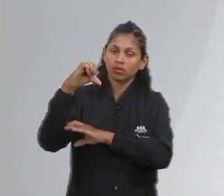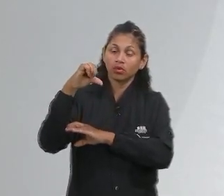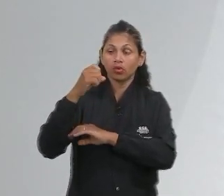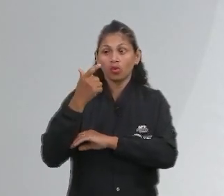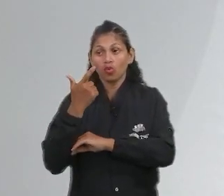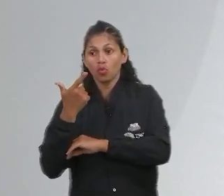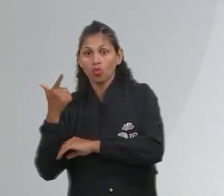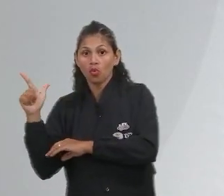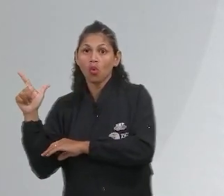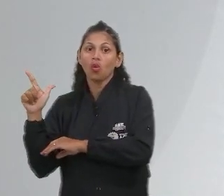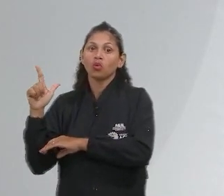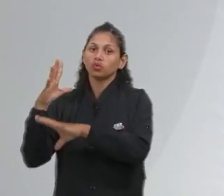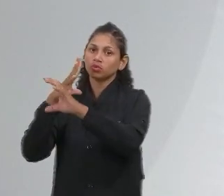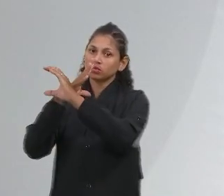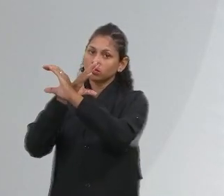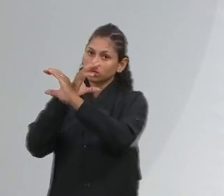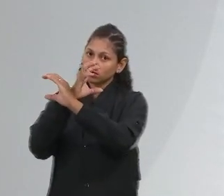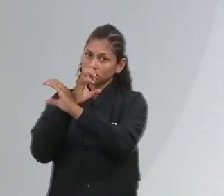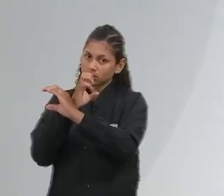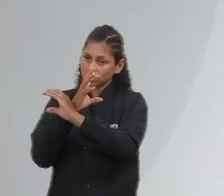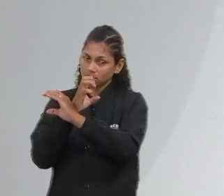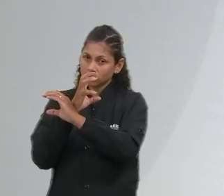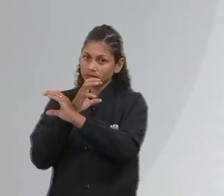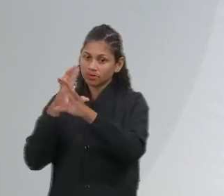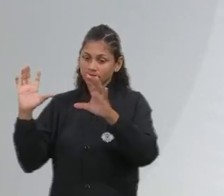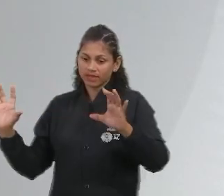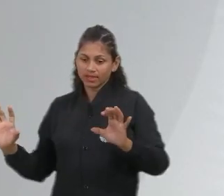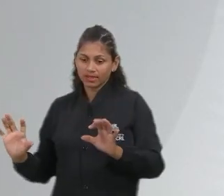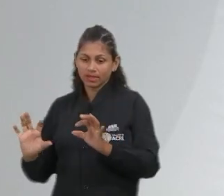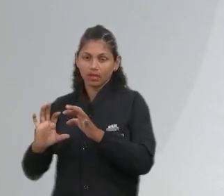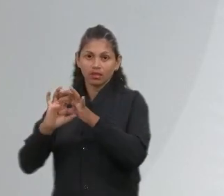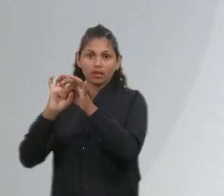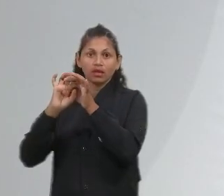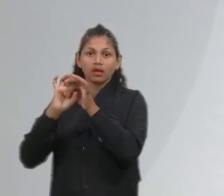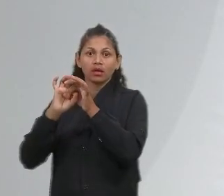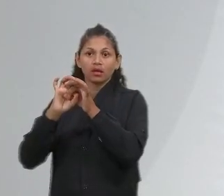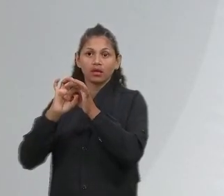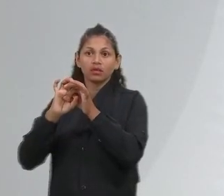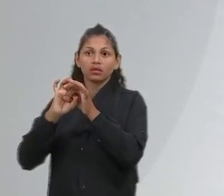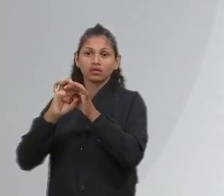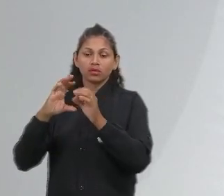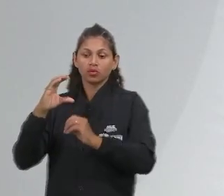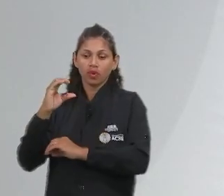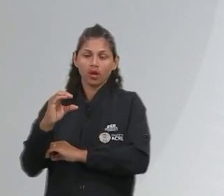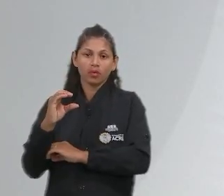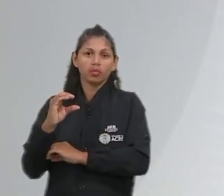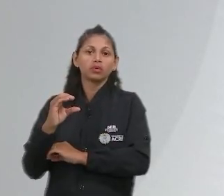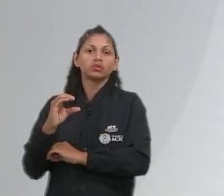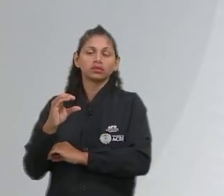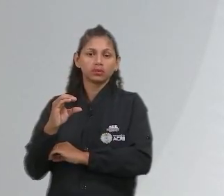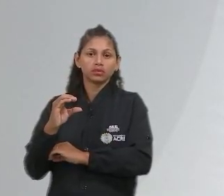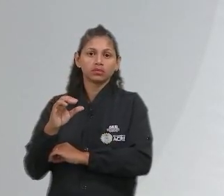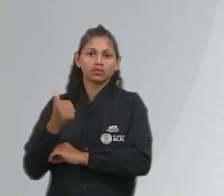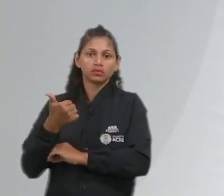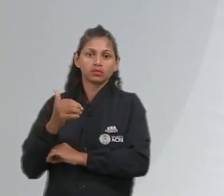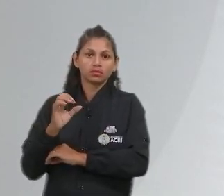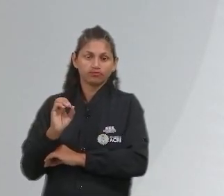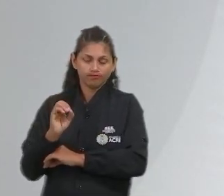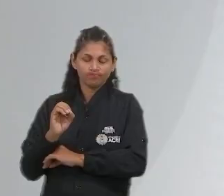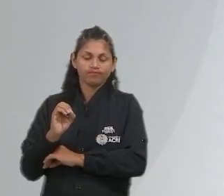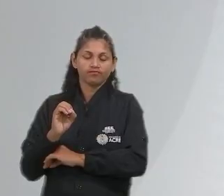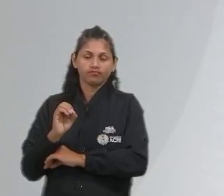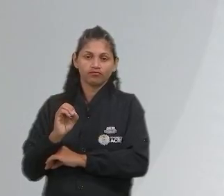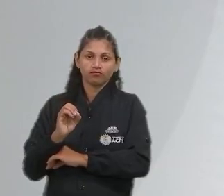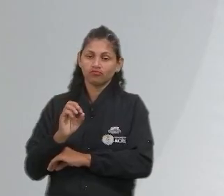outro ácido, a hidroxila, ela vai estar presente lá no carbono de número 10. Então, a